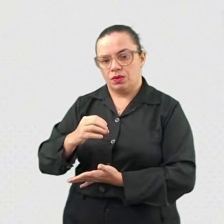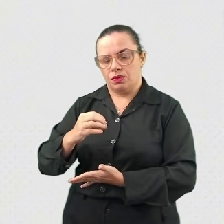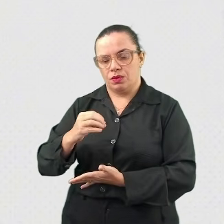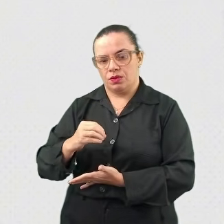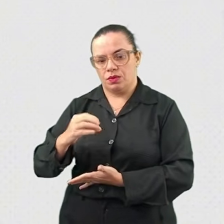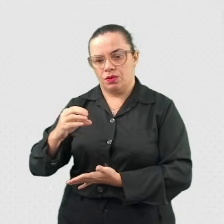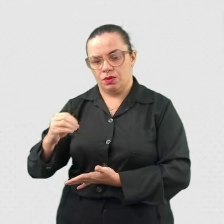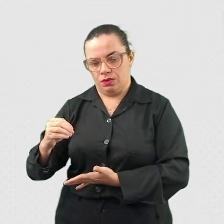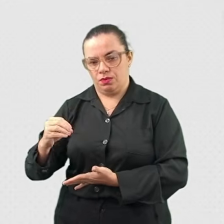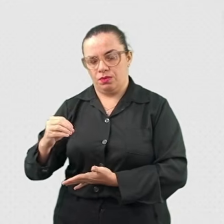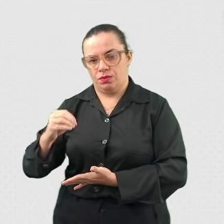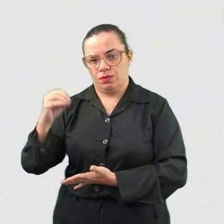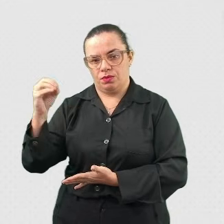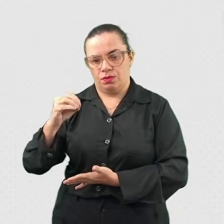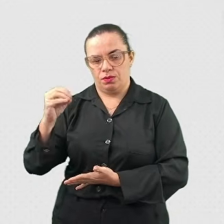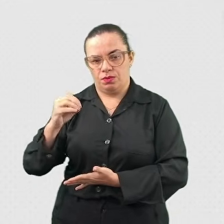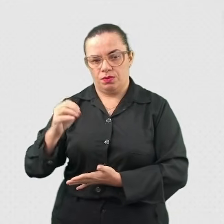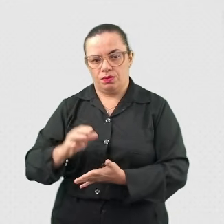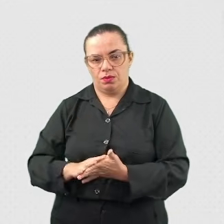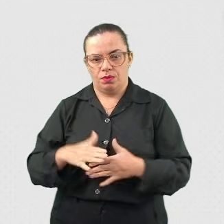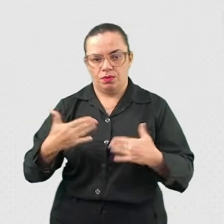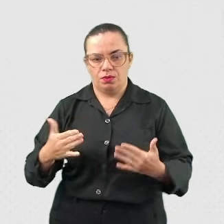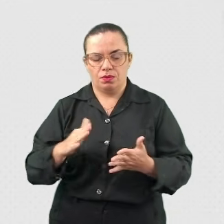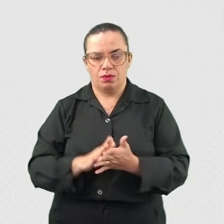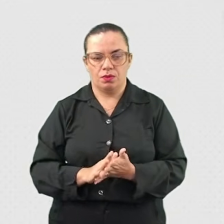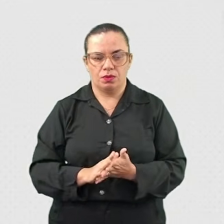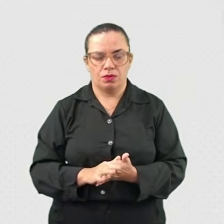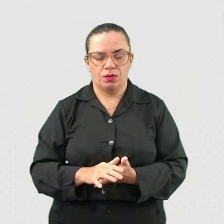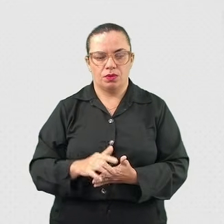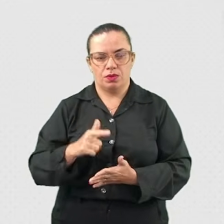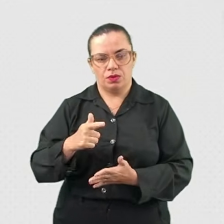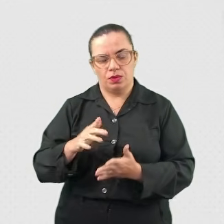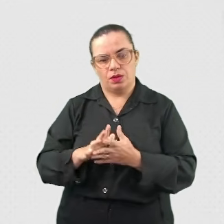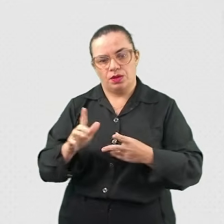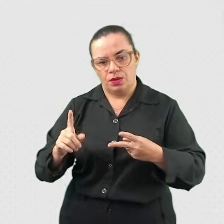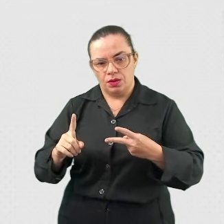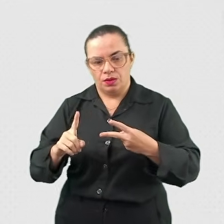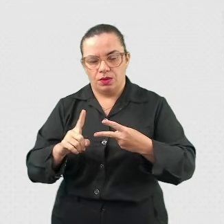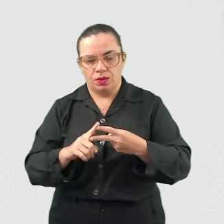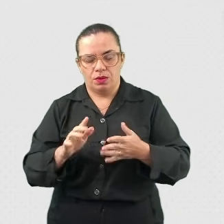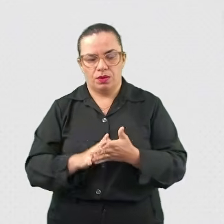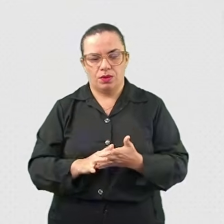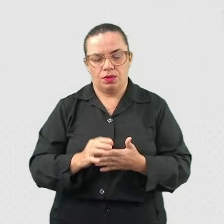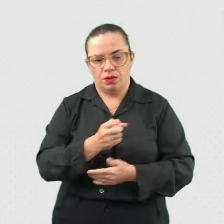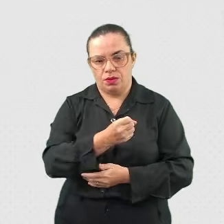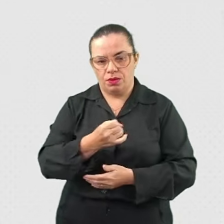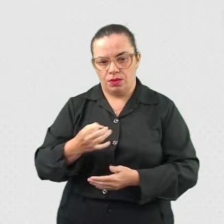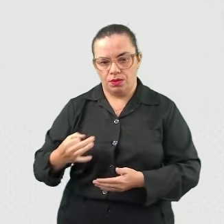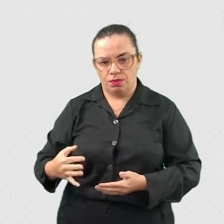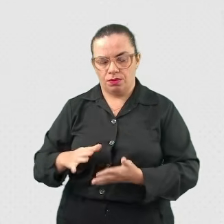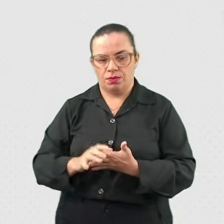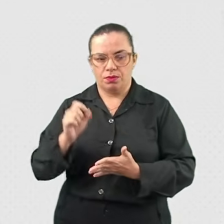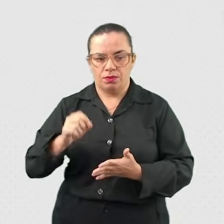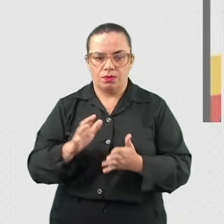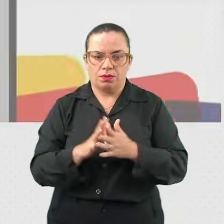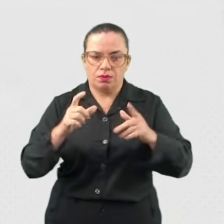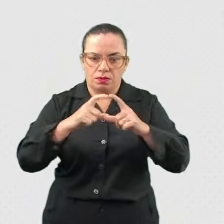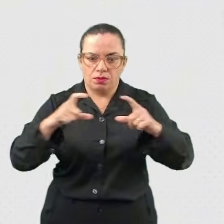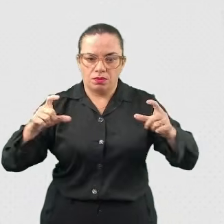soma dos ângulos internos de um heptágono, certo? Aplicação direta de fórmula,